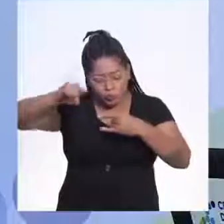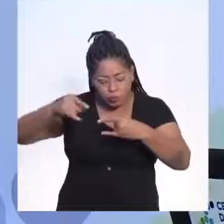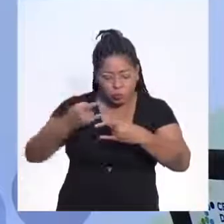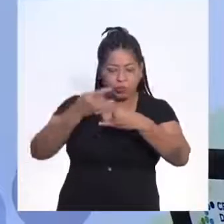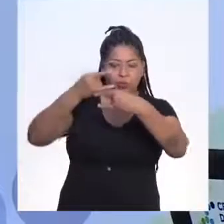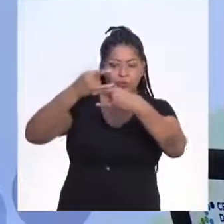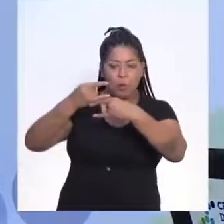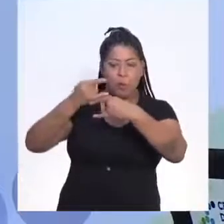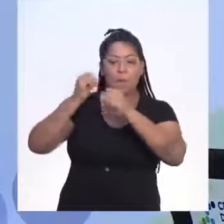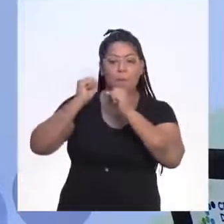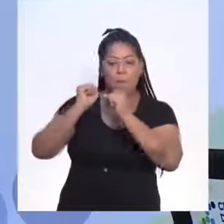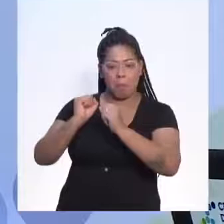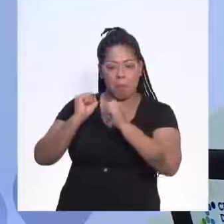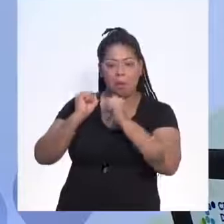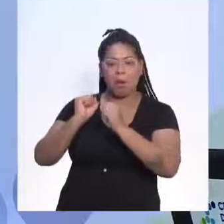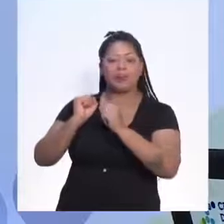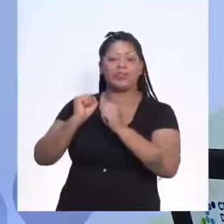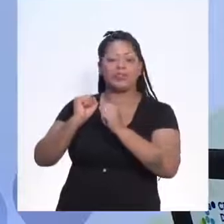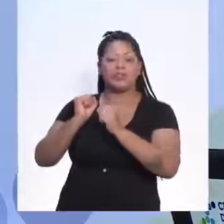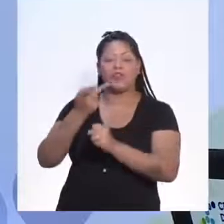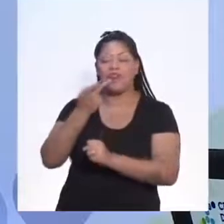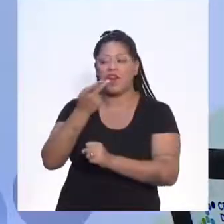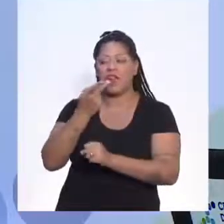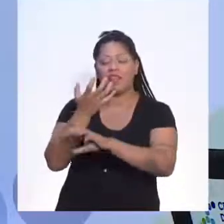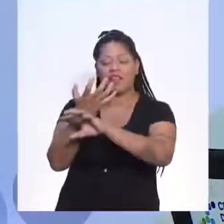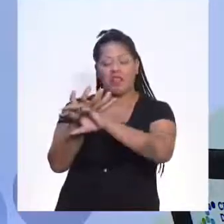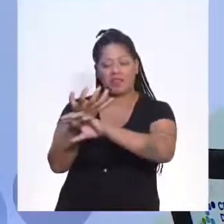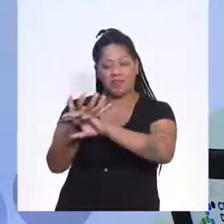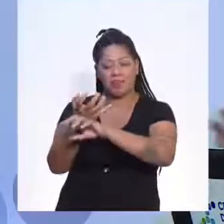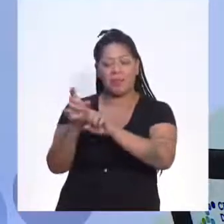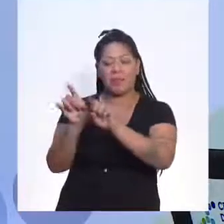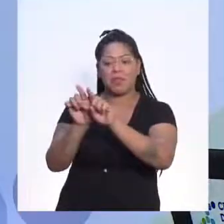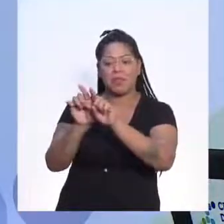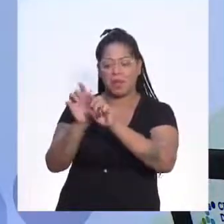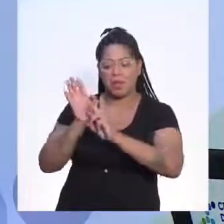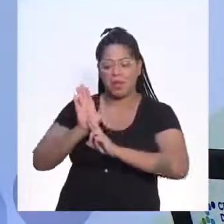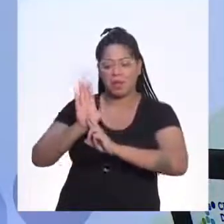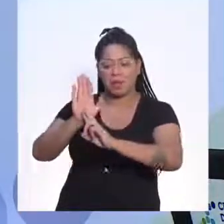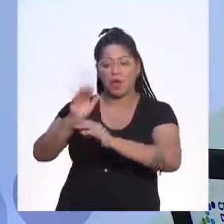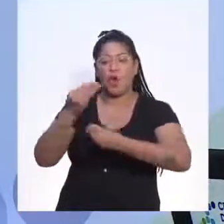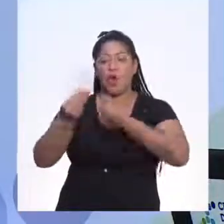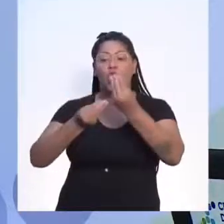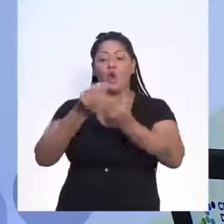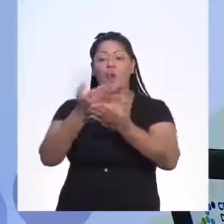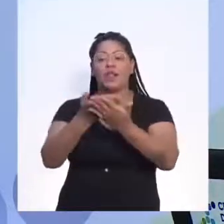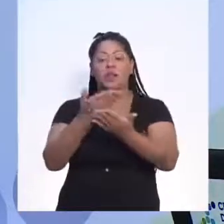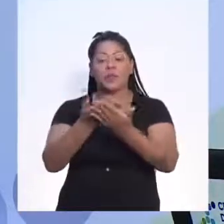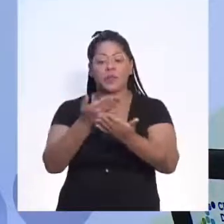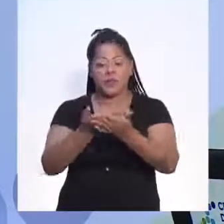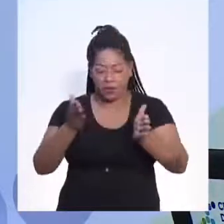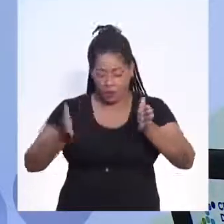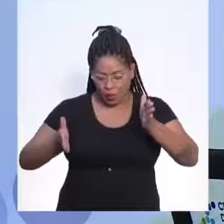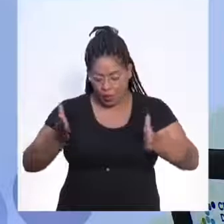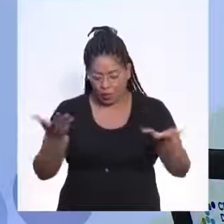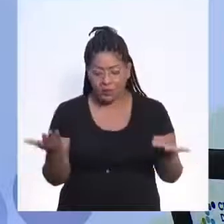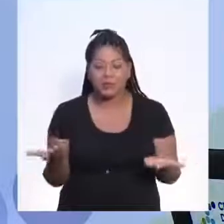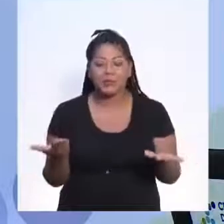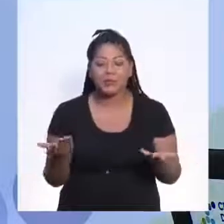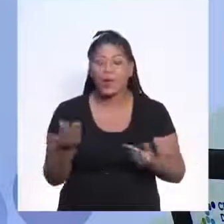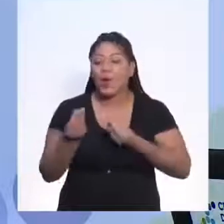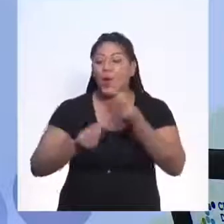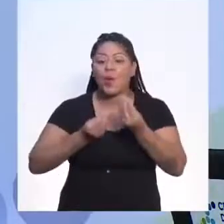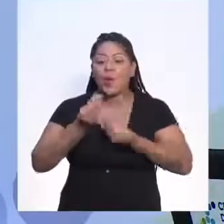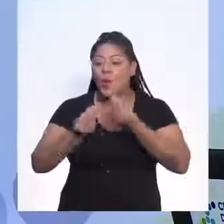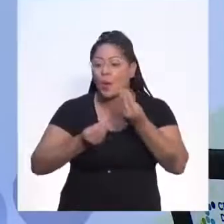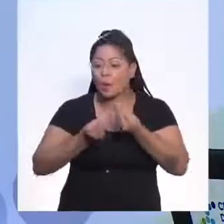vocês falem um pouco da matéria, se apresentem, o Como nome está de estudando, vocês, né, como está nesse estudando, período. como que está sendo, né, todo esse